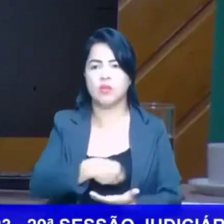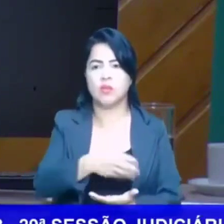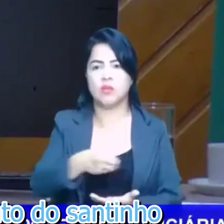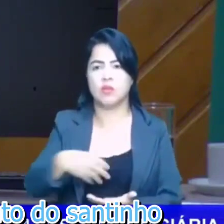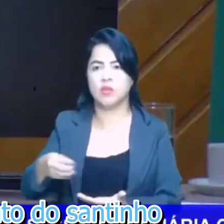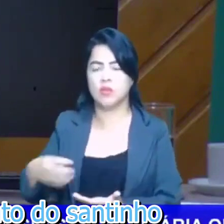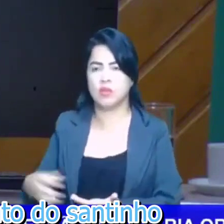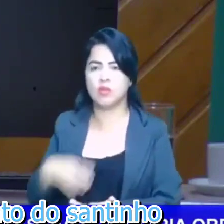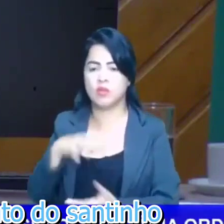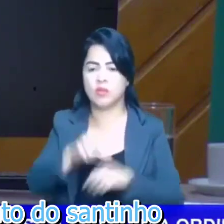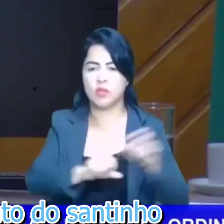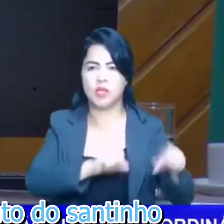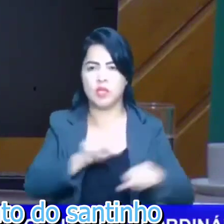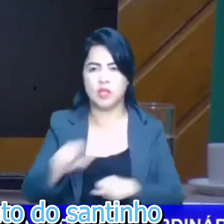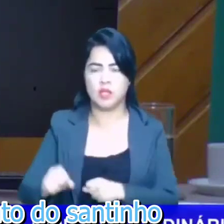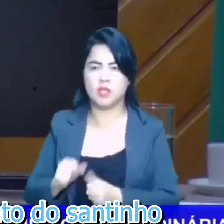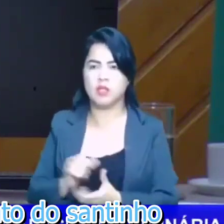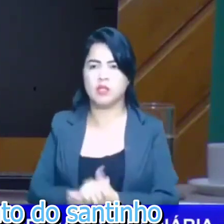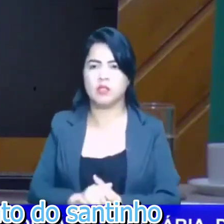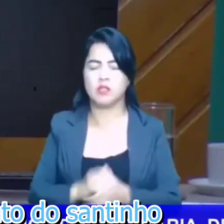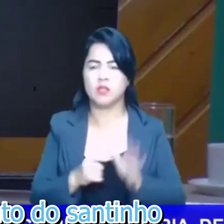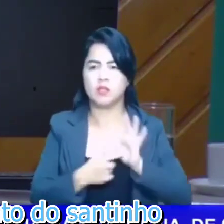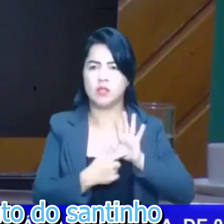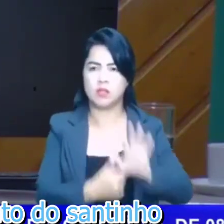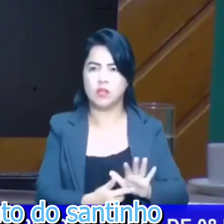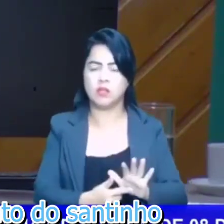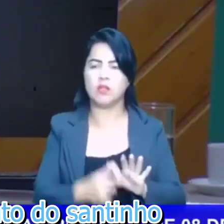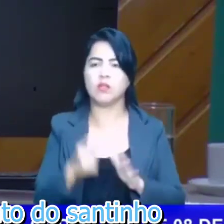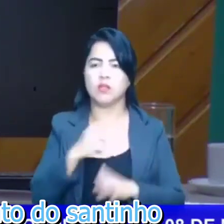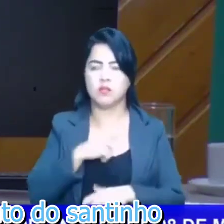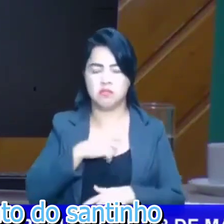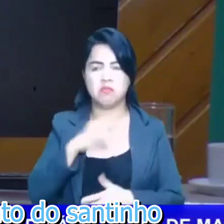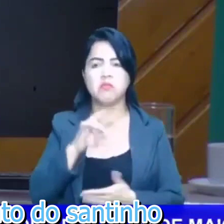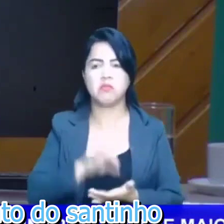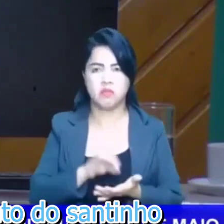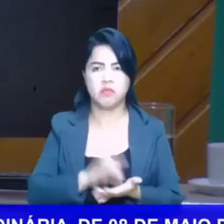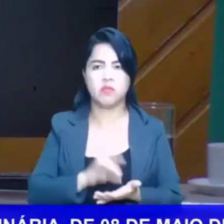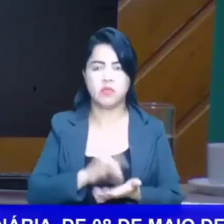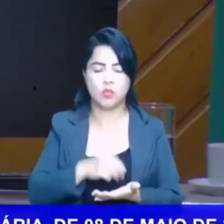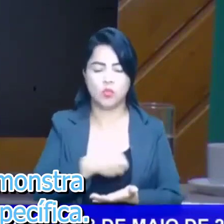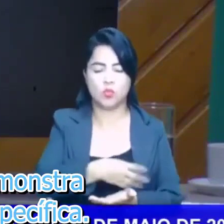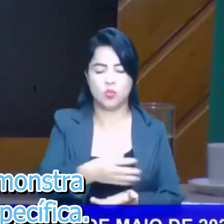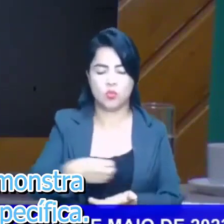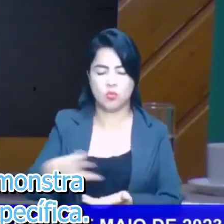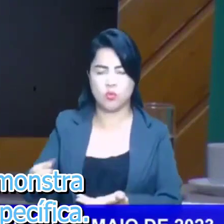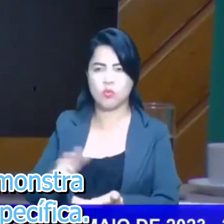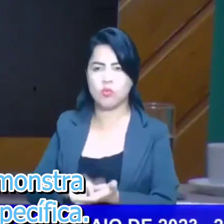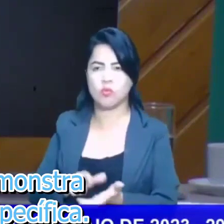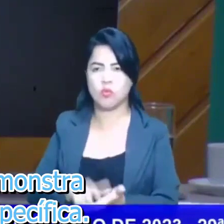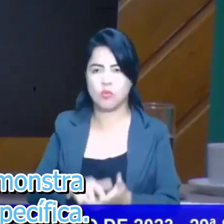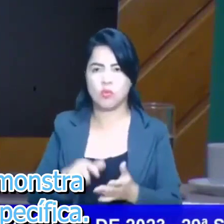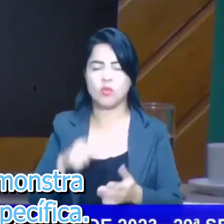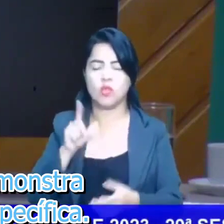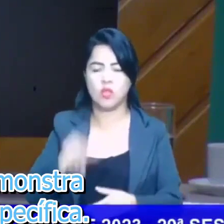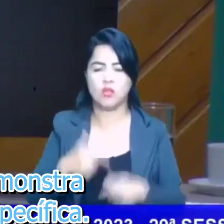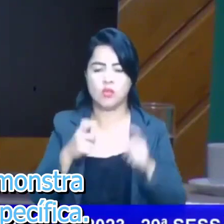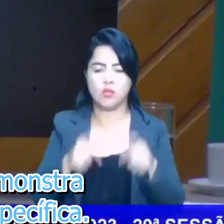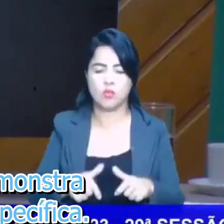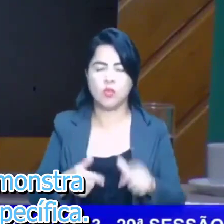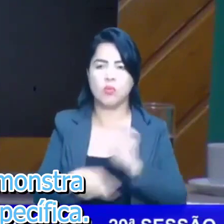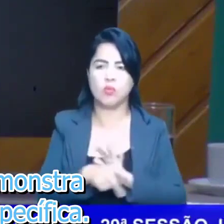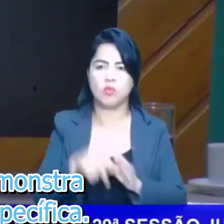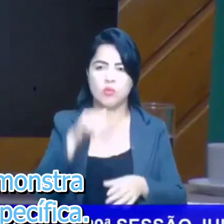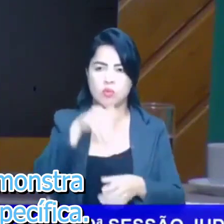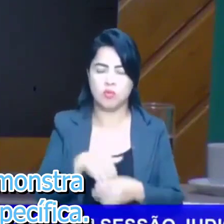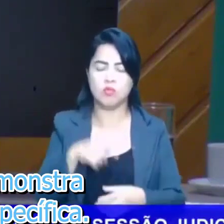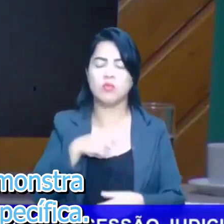o local em que foi colhido esse elemento, demonstra que havia derramamento de santinho, demonstra que se tratava de um local de votação, demonstra